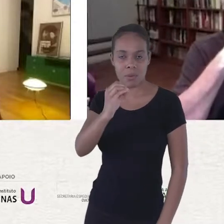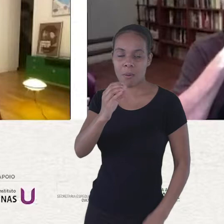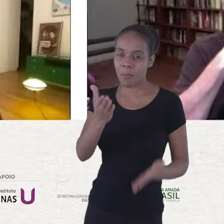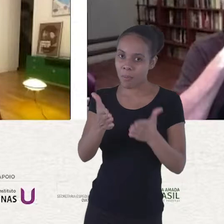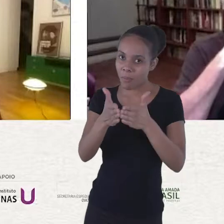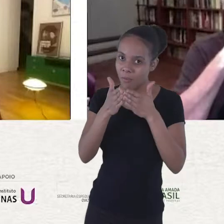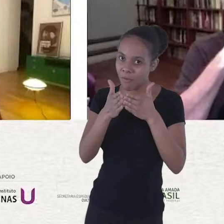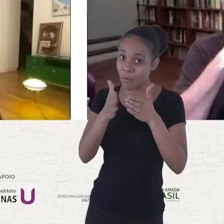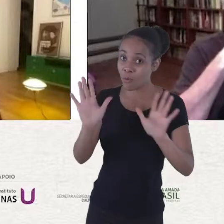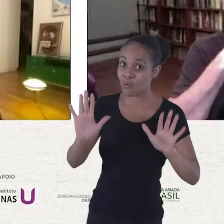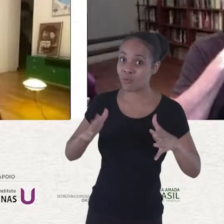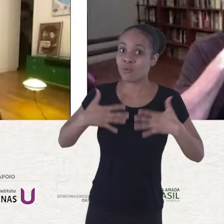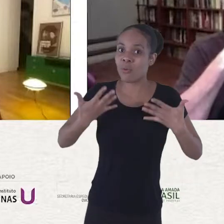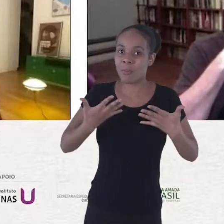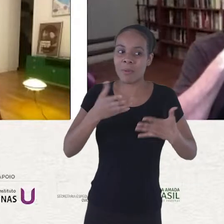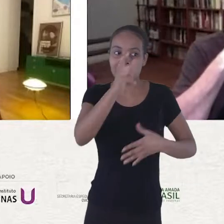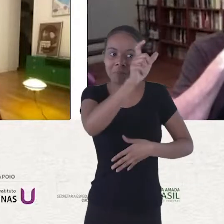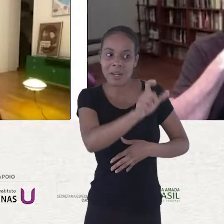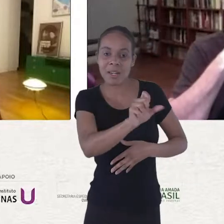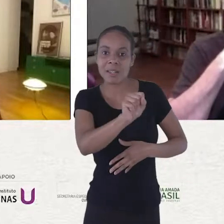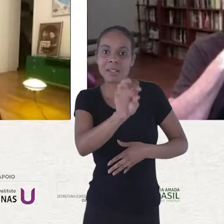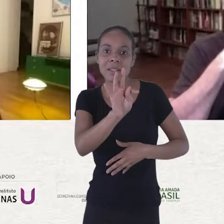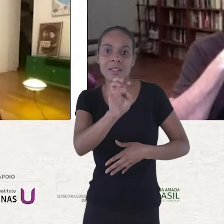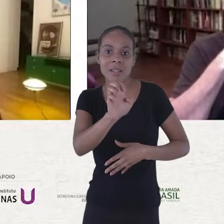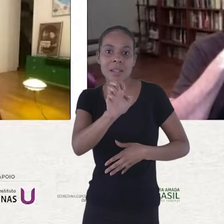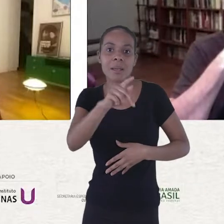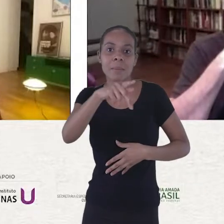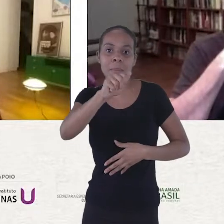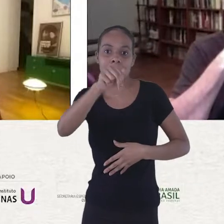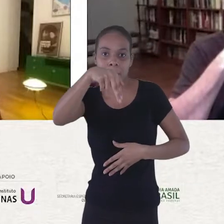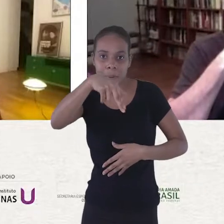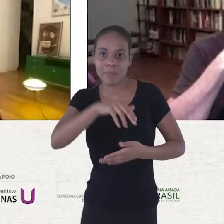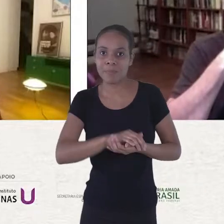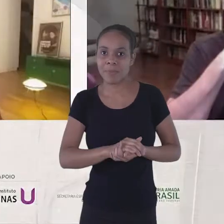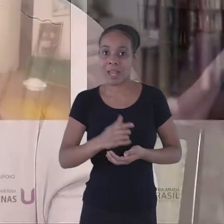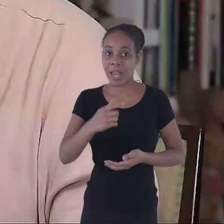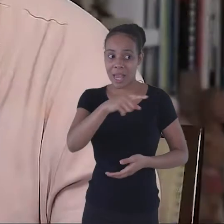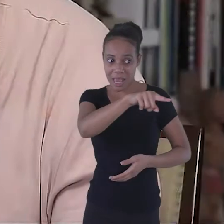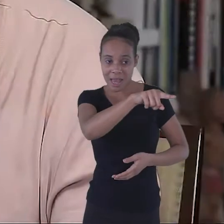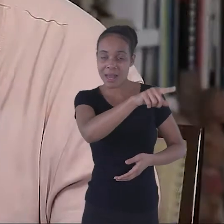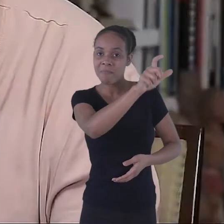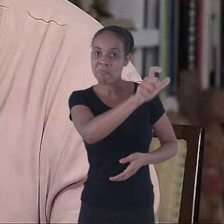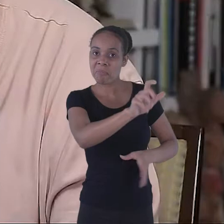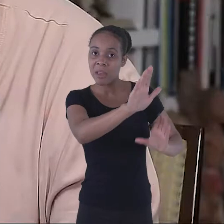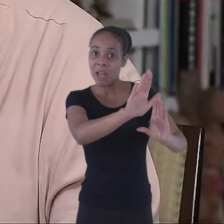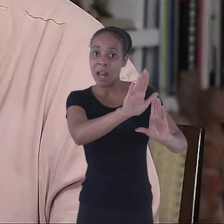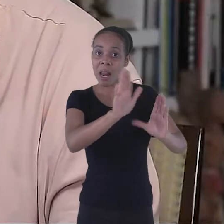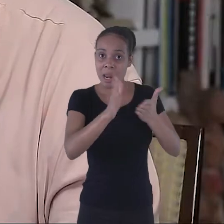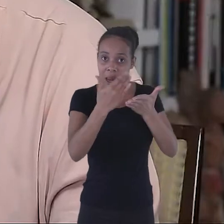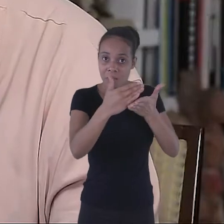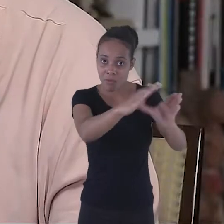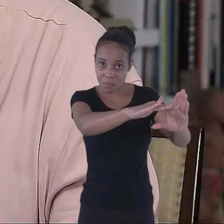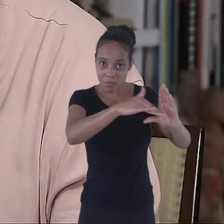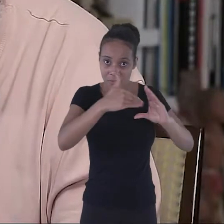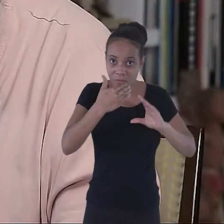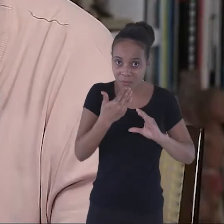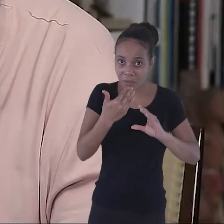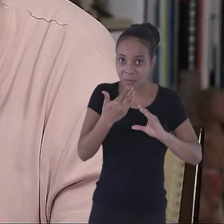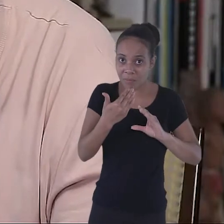eu não tinha tido tempo de dizer a ele o que achei. Pois aqui vai, por seu intermédio.